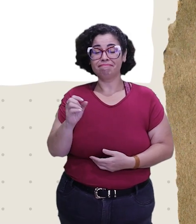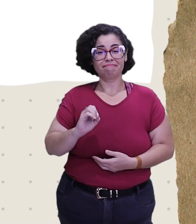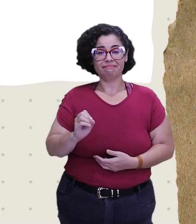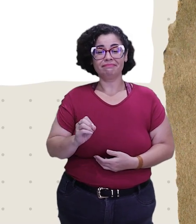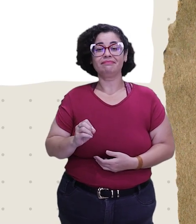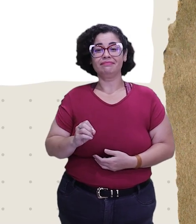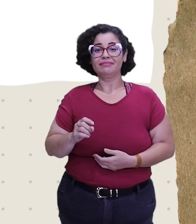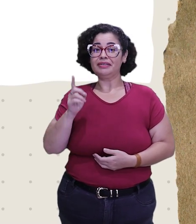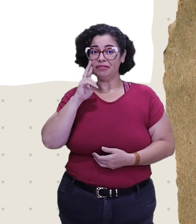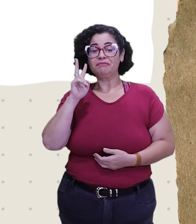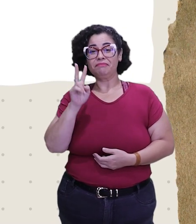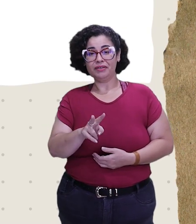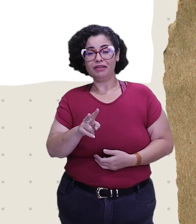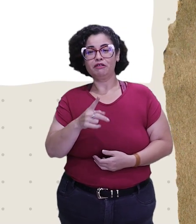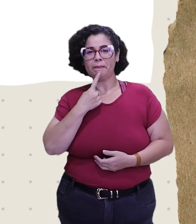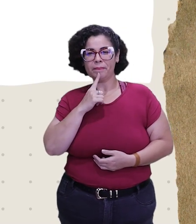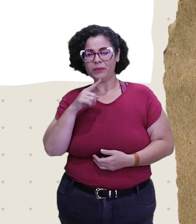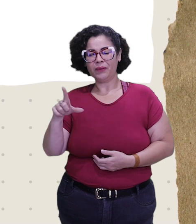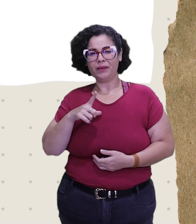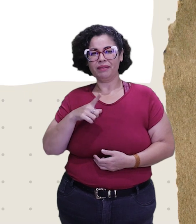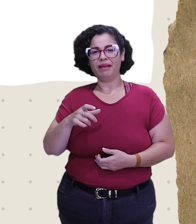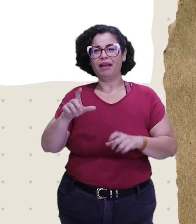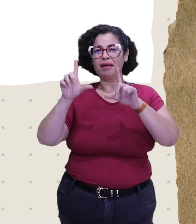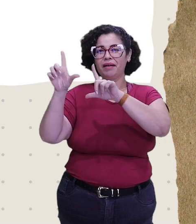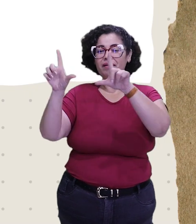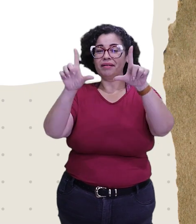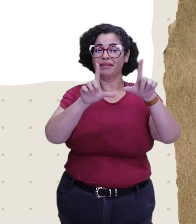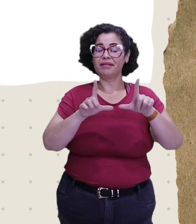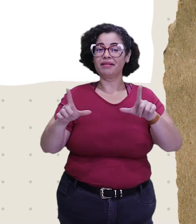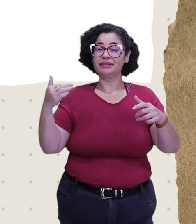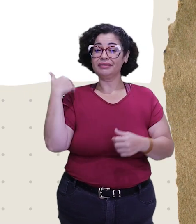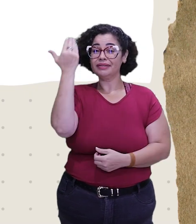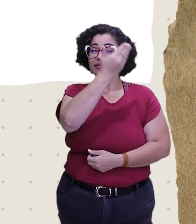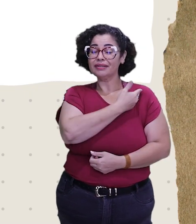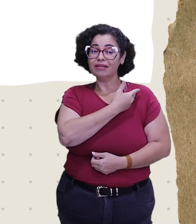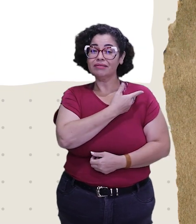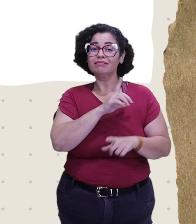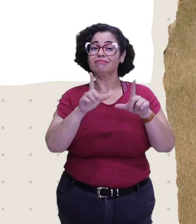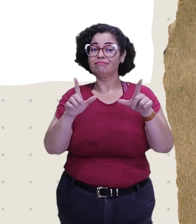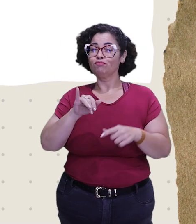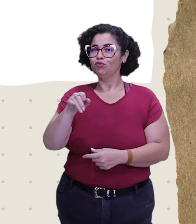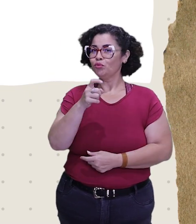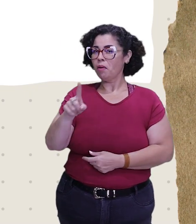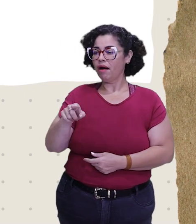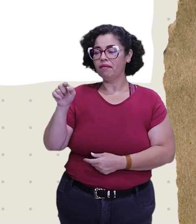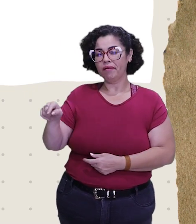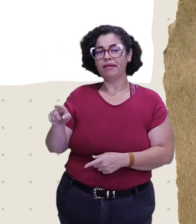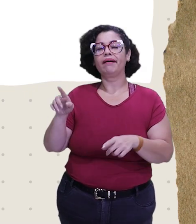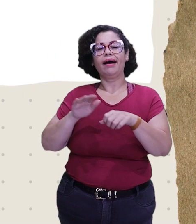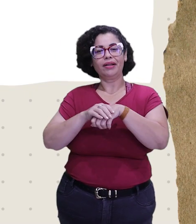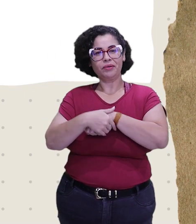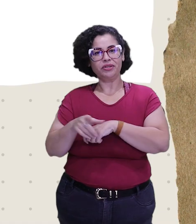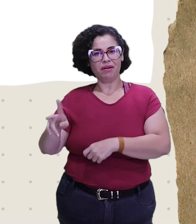Até mesmo Pirulito, que tinha quadros de santos na sua parede. Até mesmo João Grande, que nessa